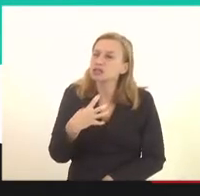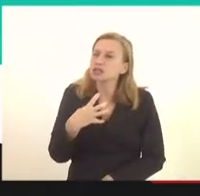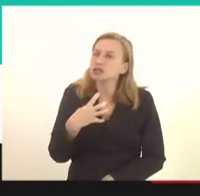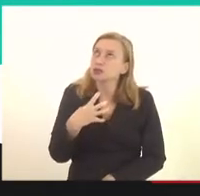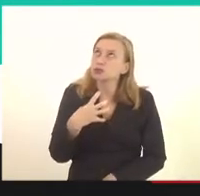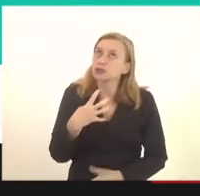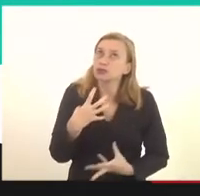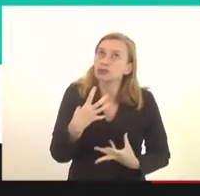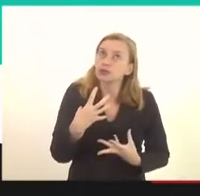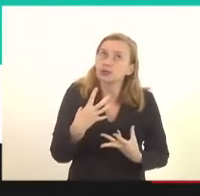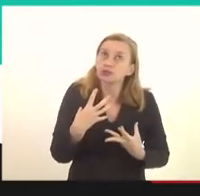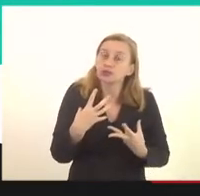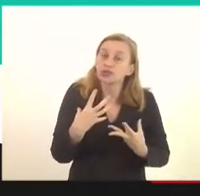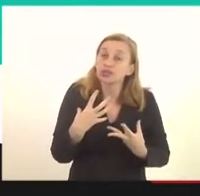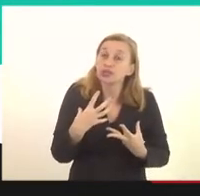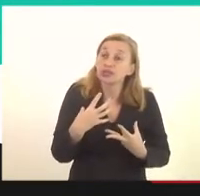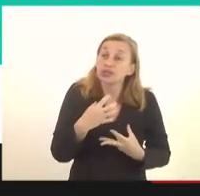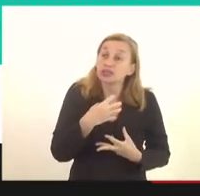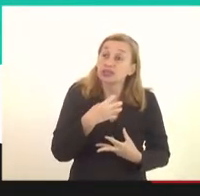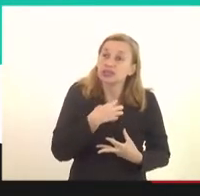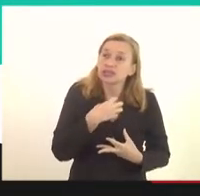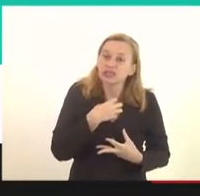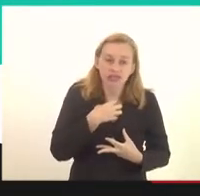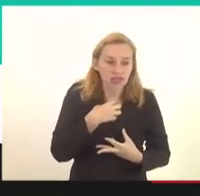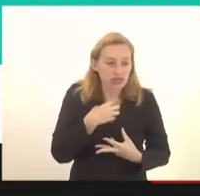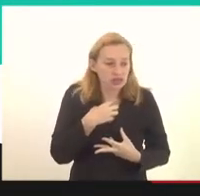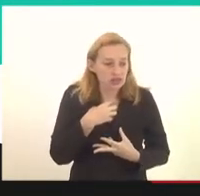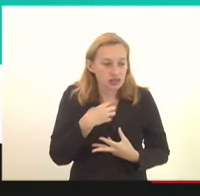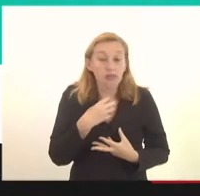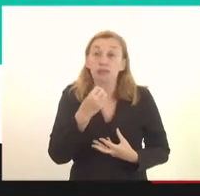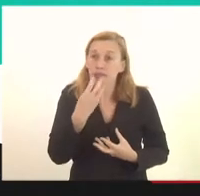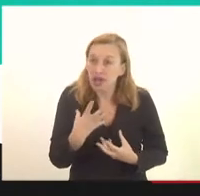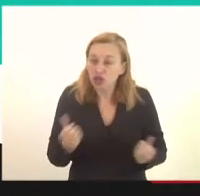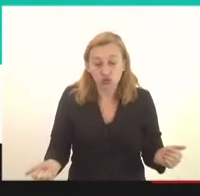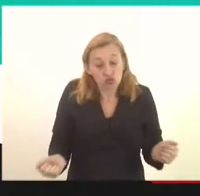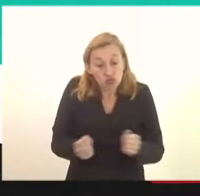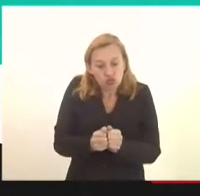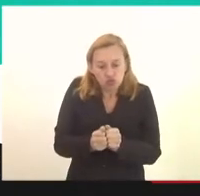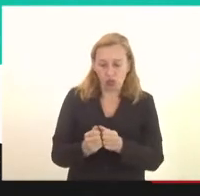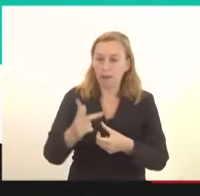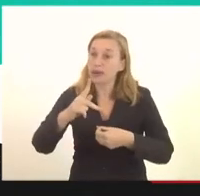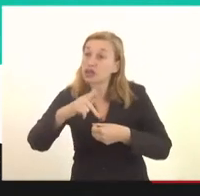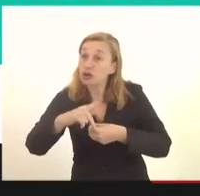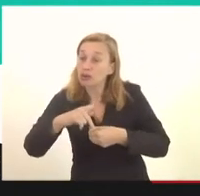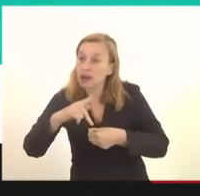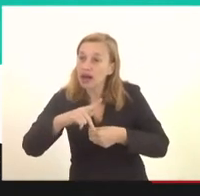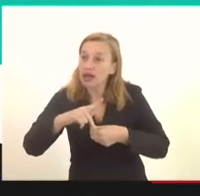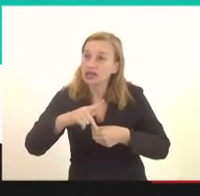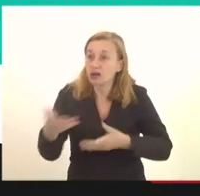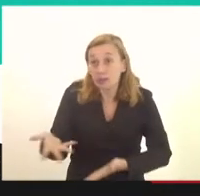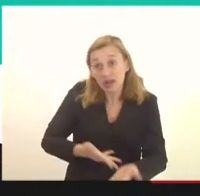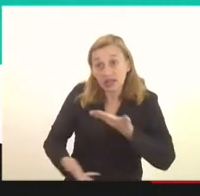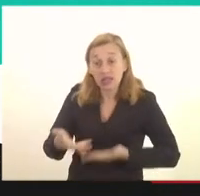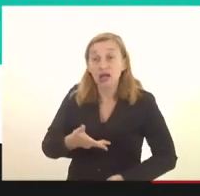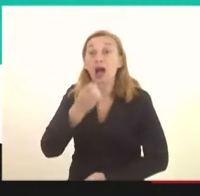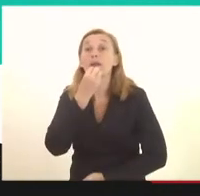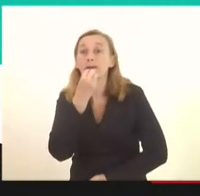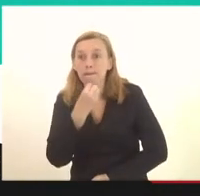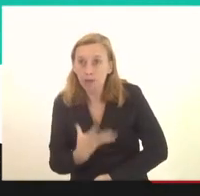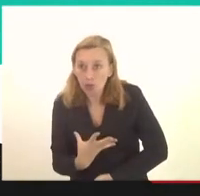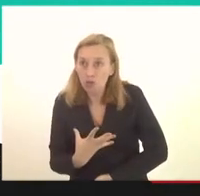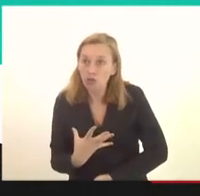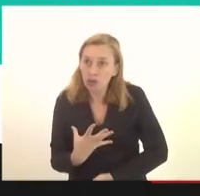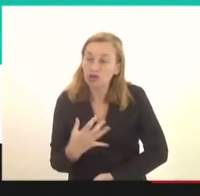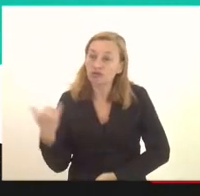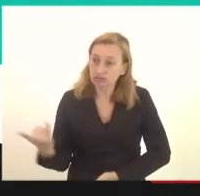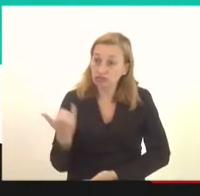haveria uma afinidade de propósito junto com a Petrobras, e tem sido uma parceria muito boa, a Petrobras, bom,